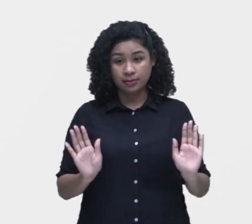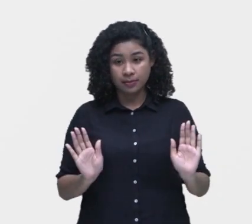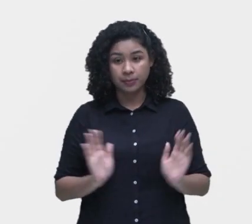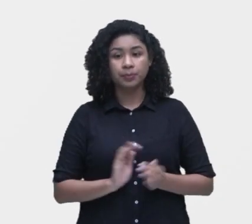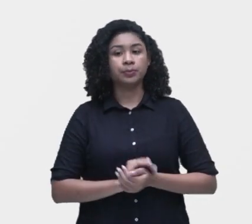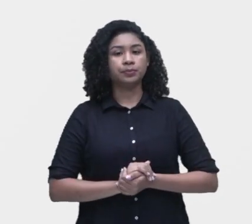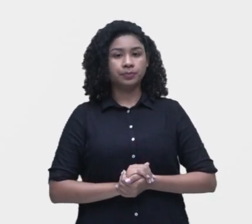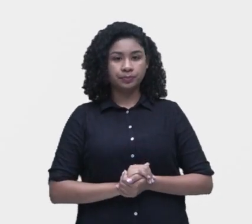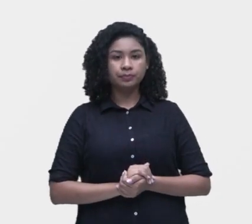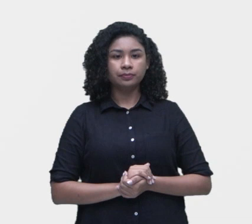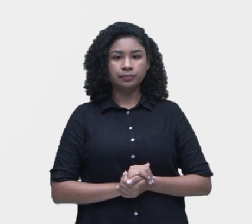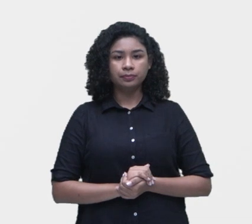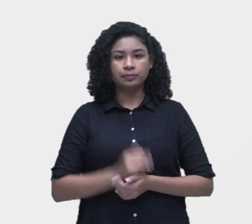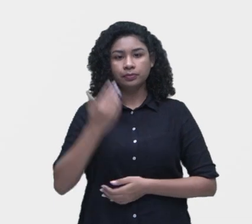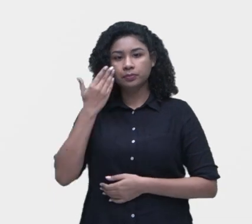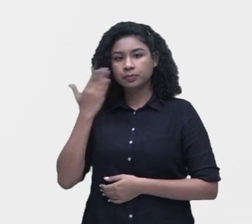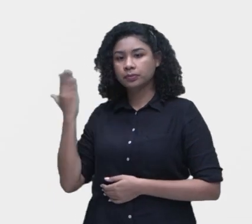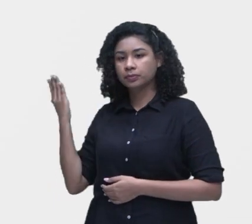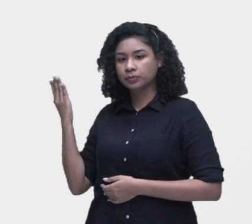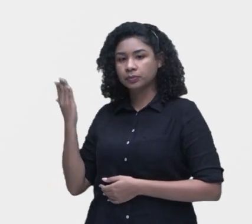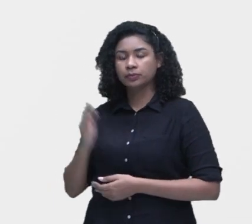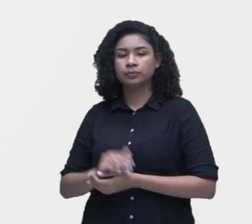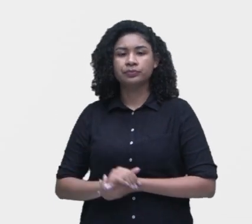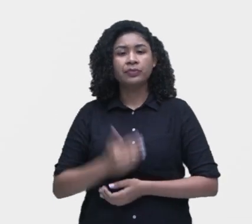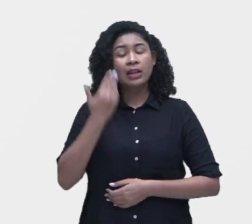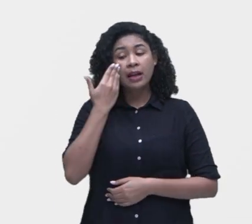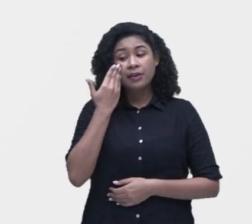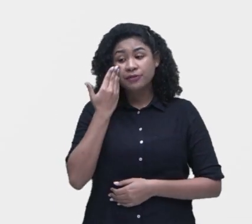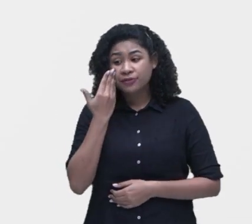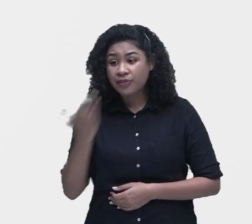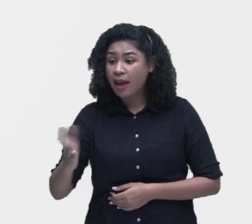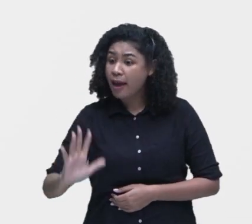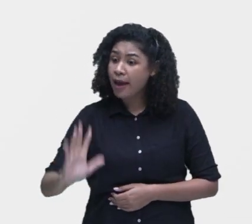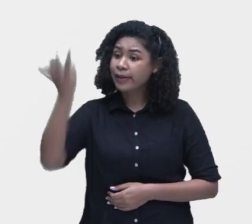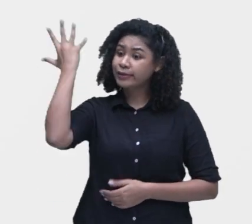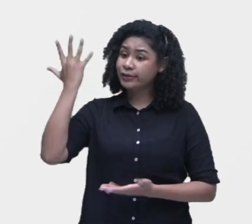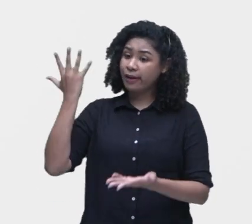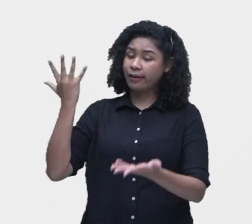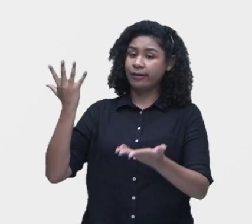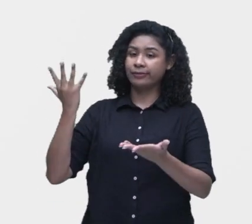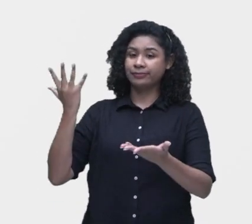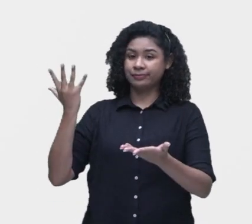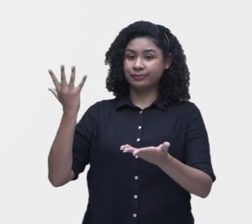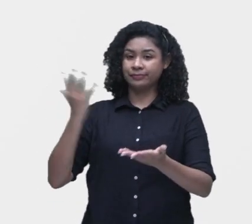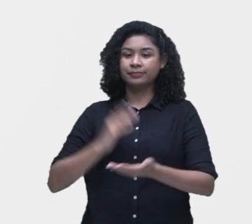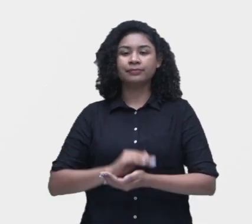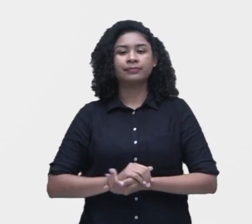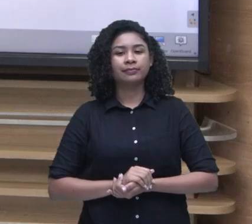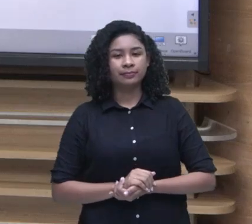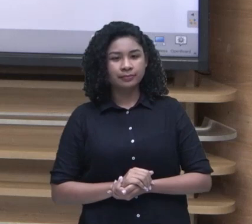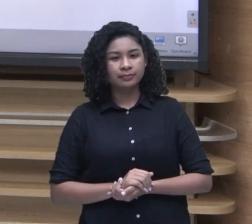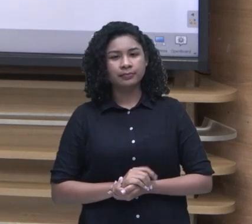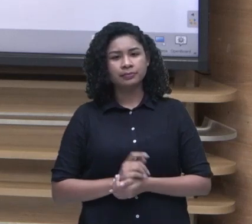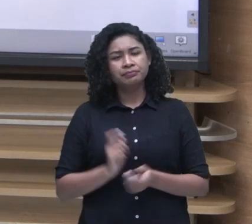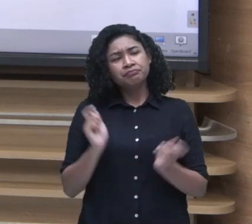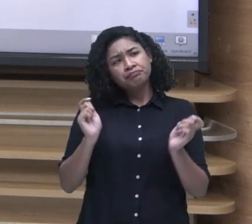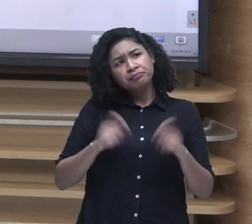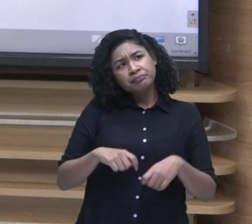o imperativo afirmativo. Veja o que aconteceu. Eu posso estar